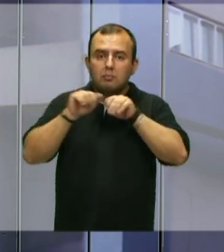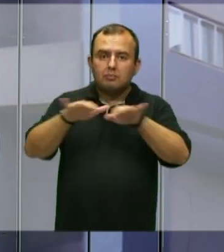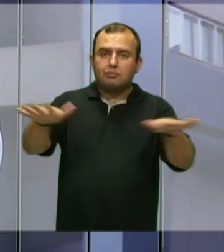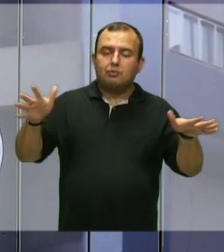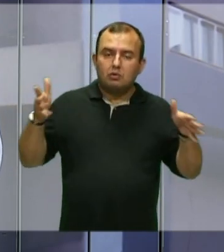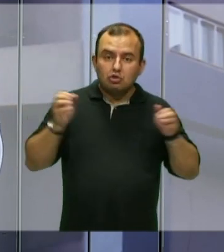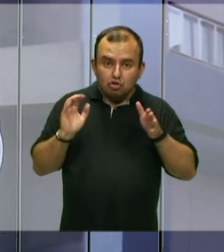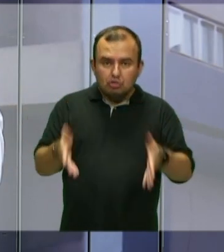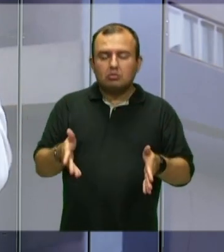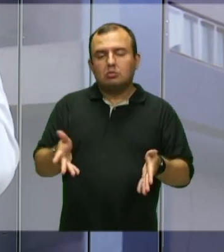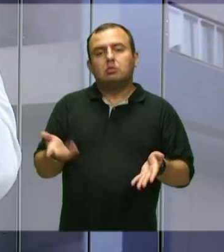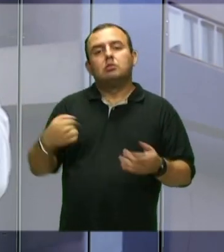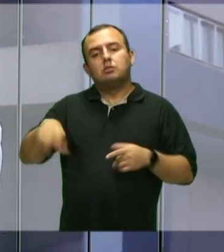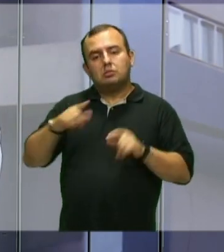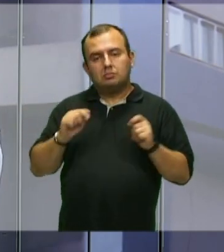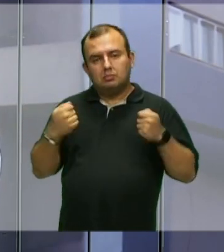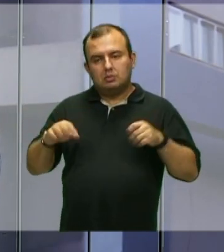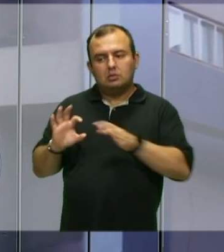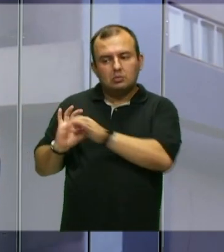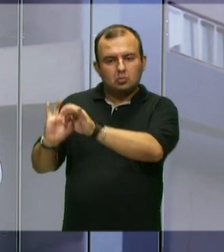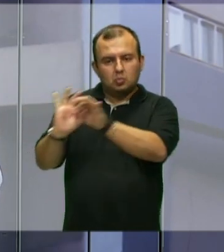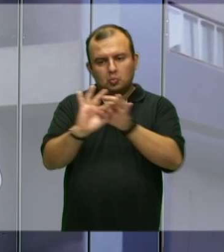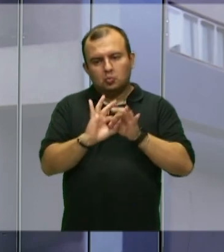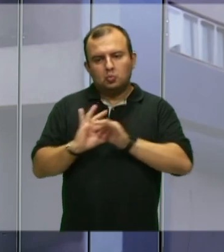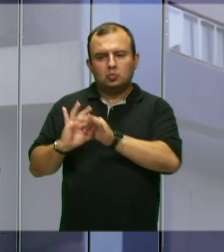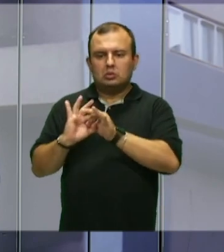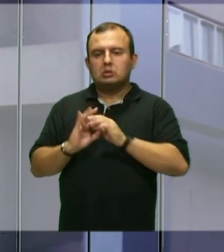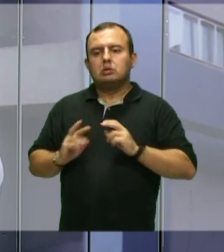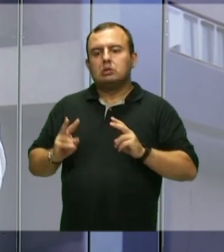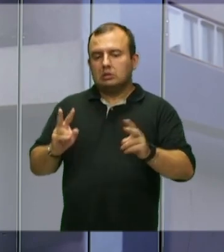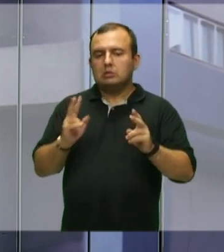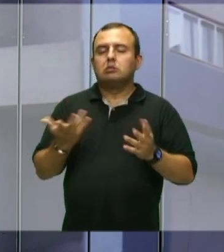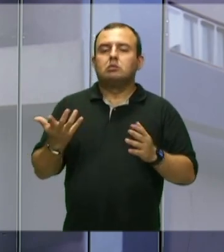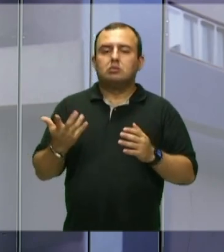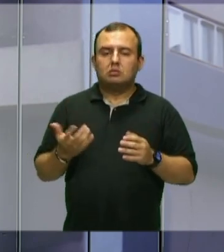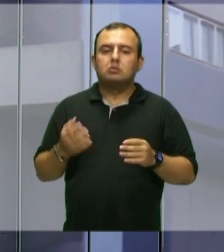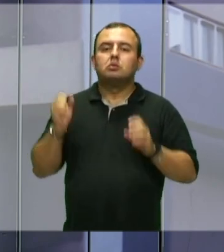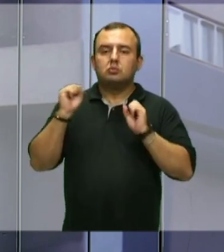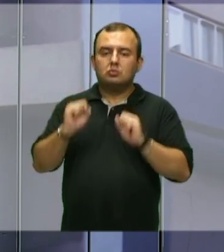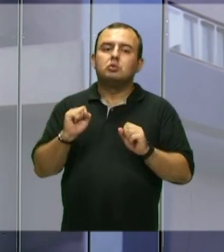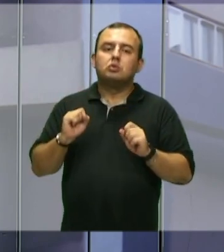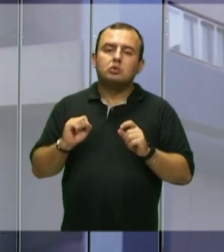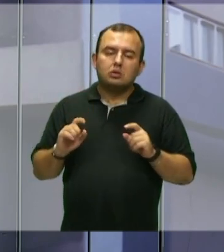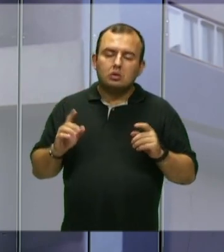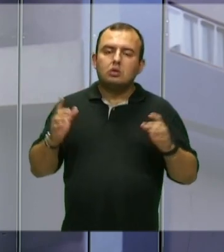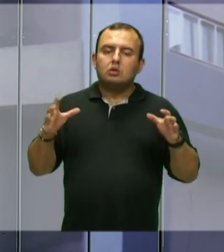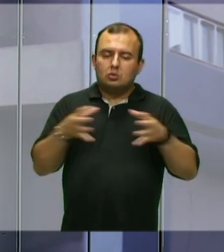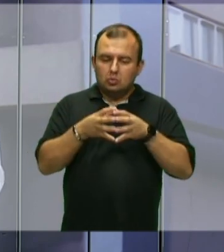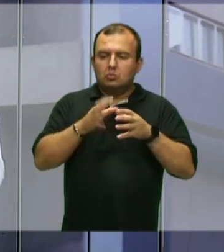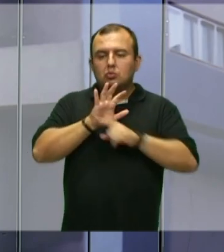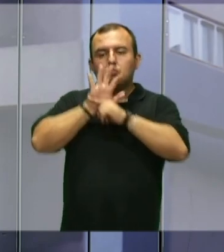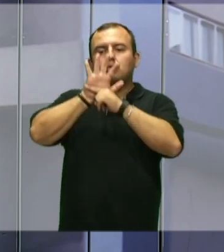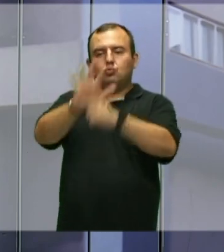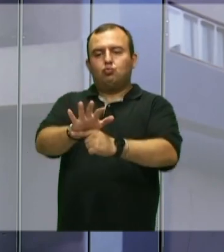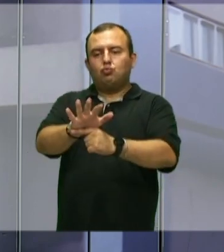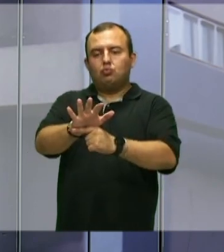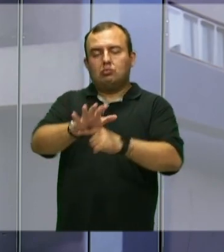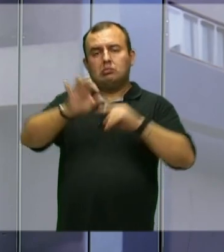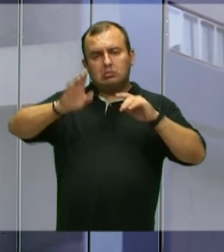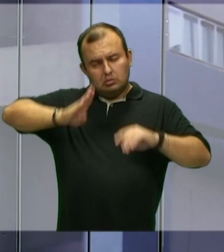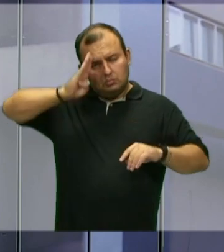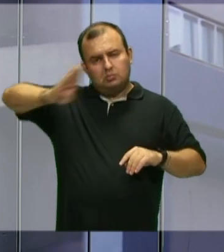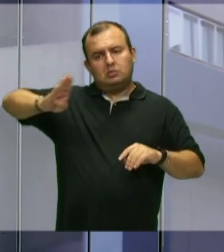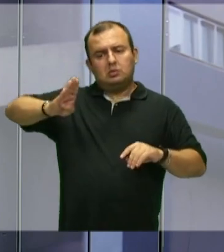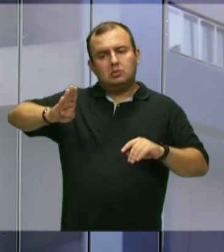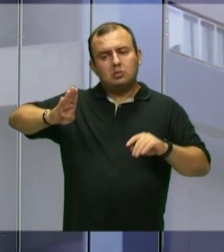assim, então você tem que unir forças de todos os lados, de todas as esferas, para que você possa atacar com